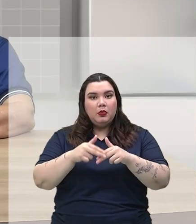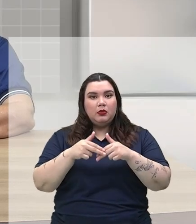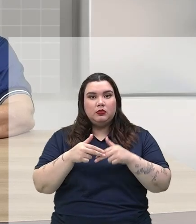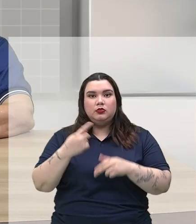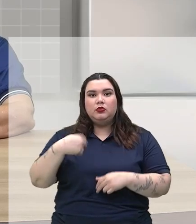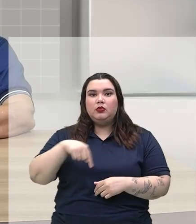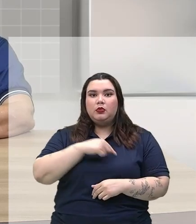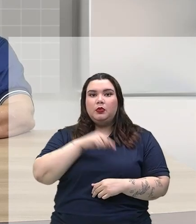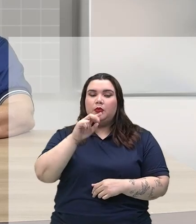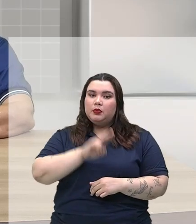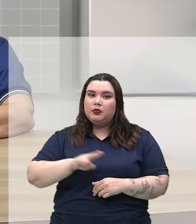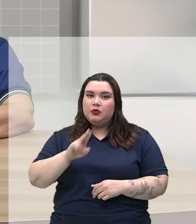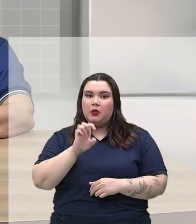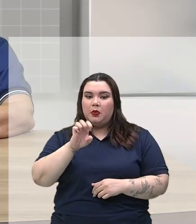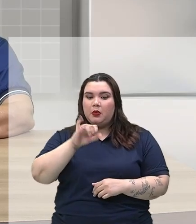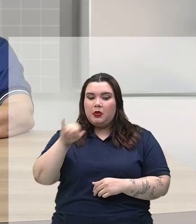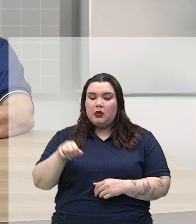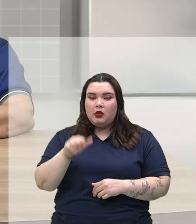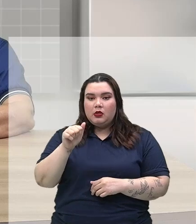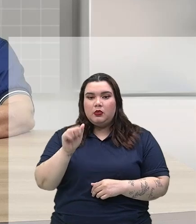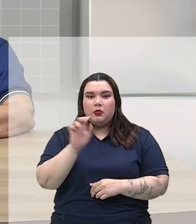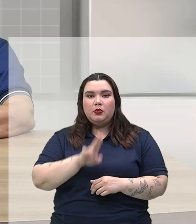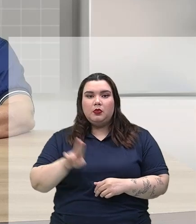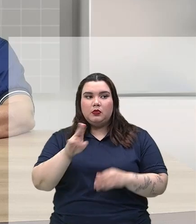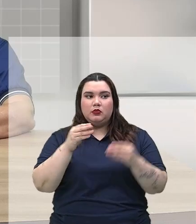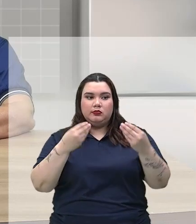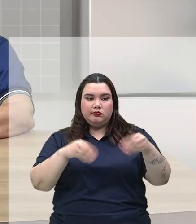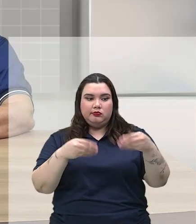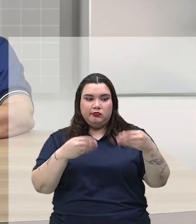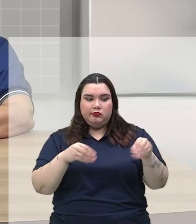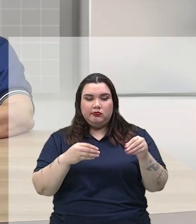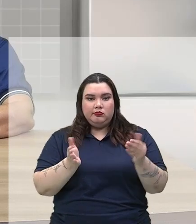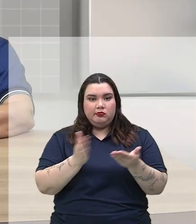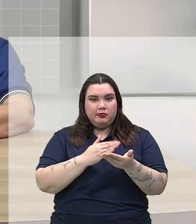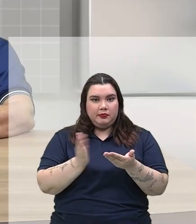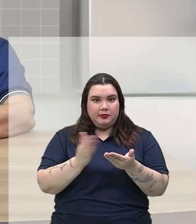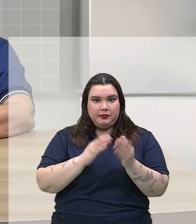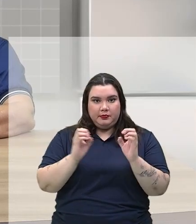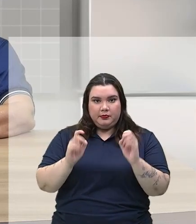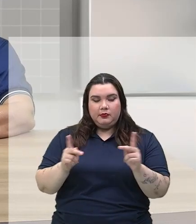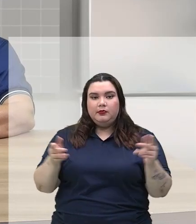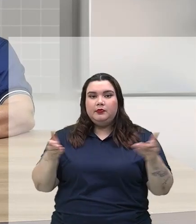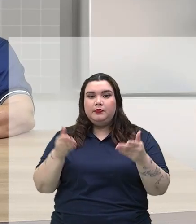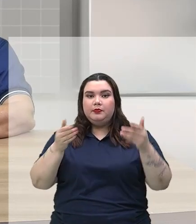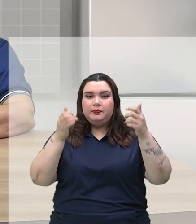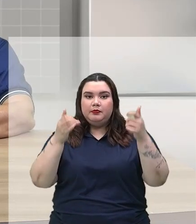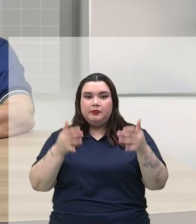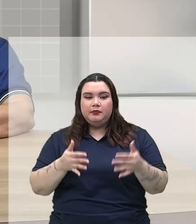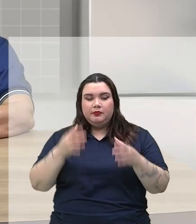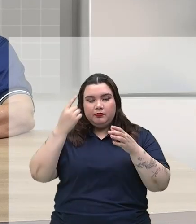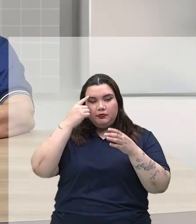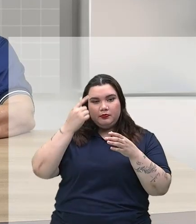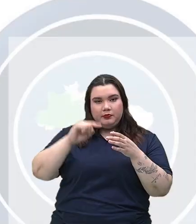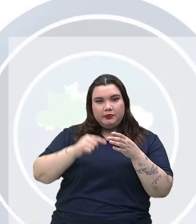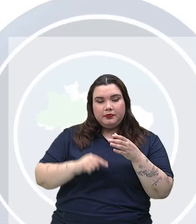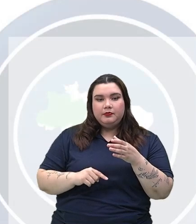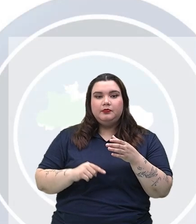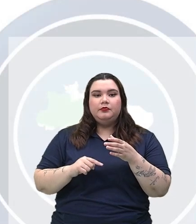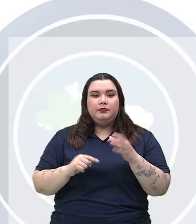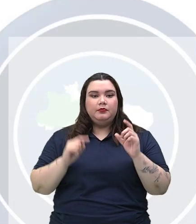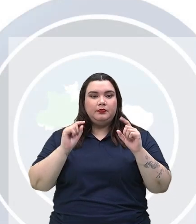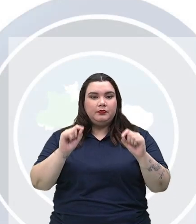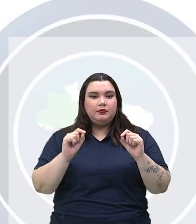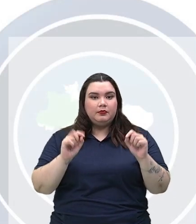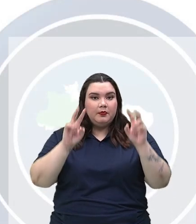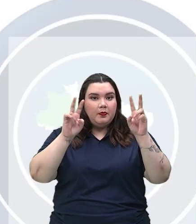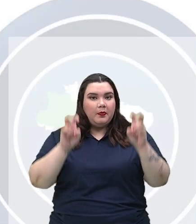estamos trabalhando, o EJA está trabalhando com o diário físico, ok? Então, vamos falar um pouco, nos aprofundar mais nesse